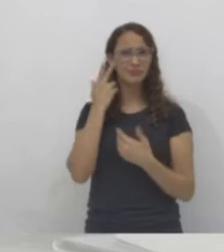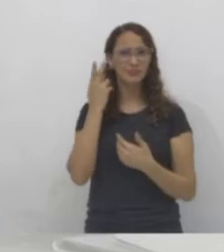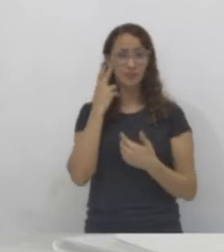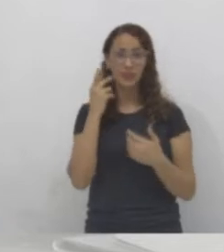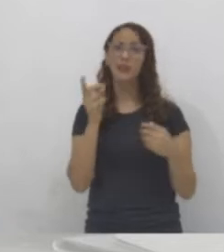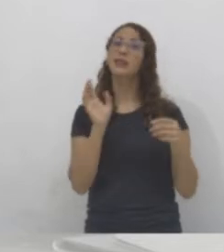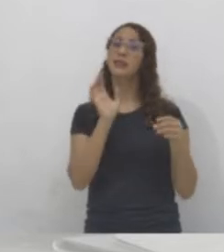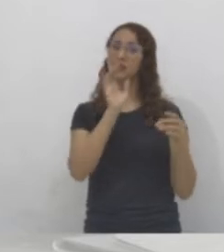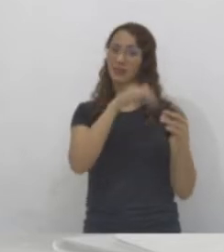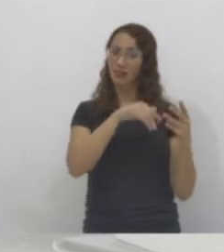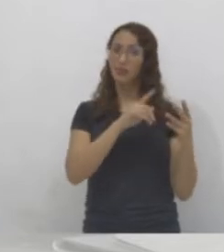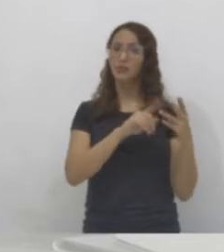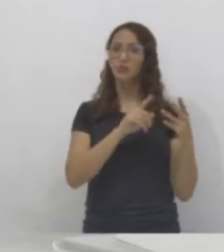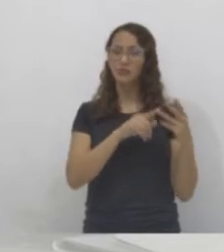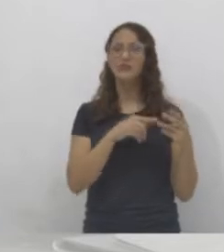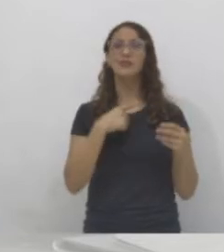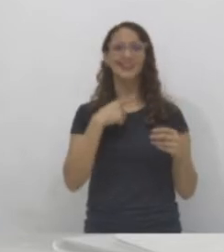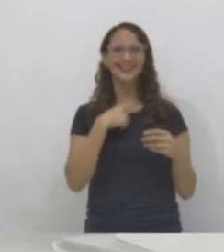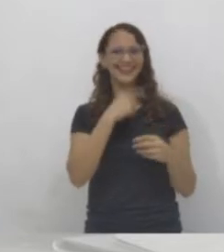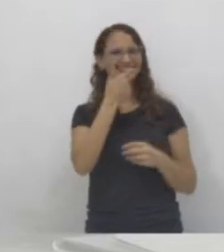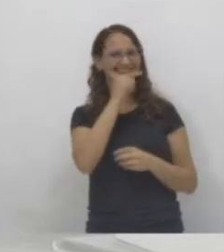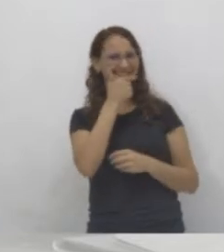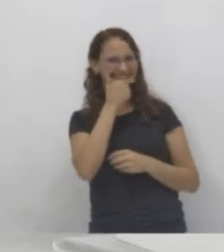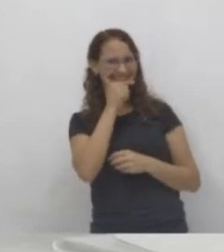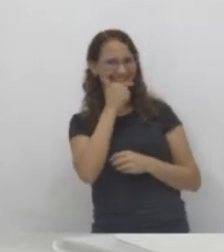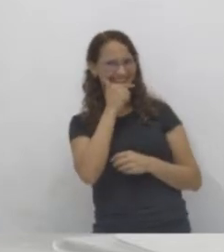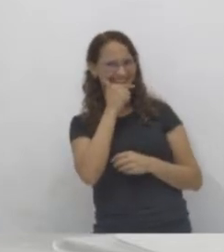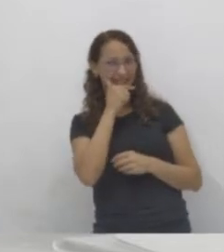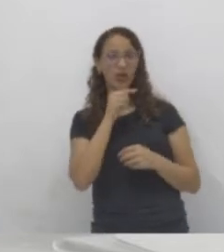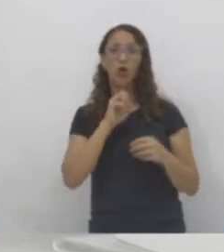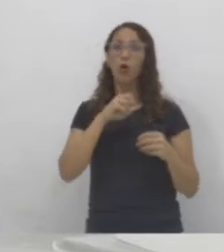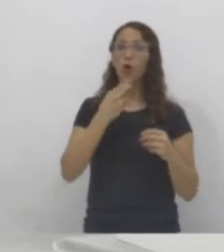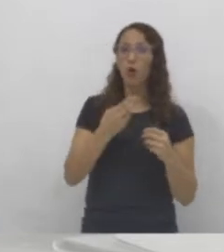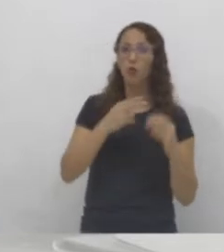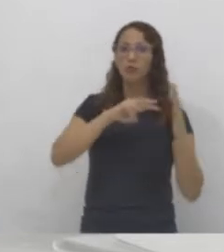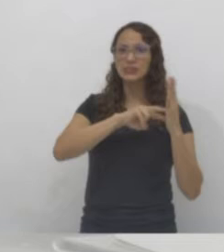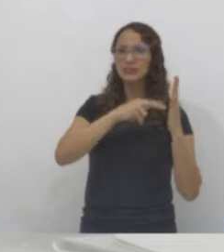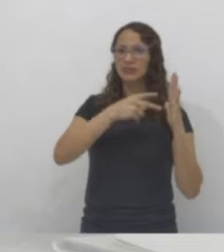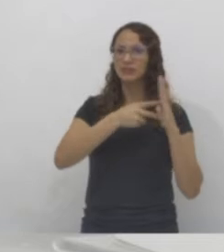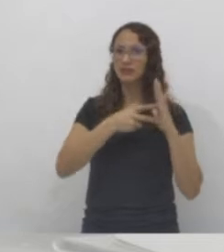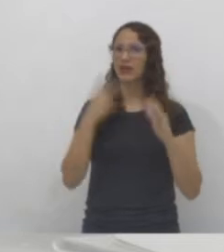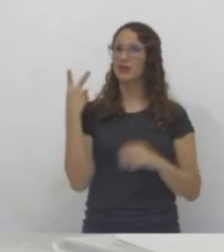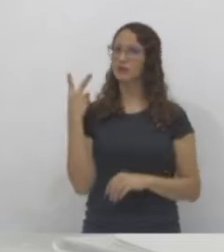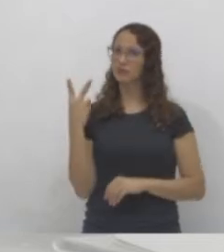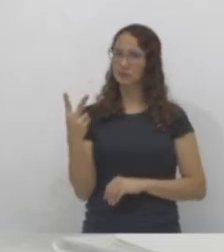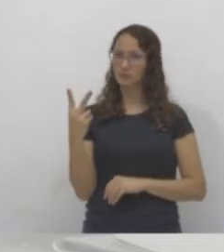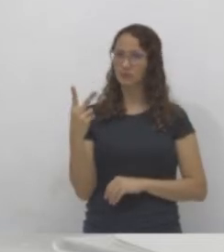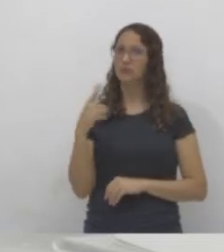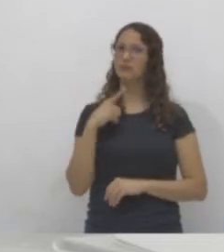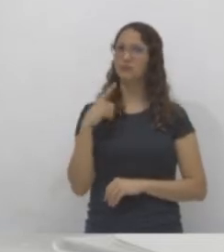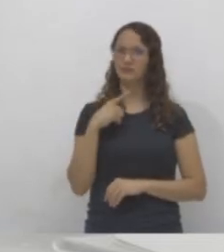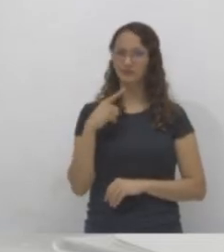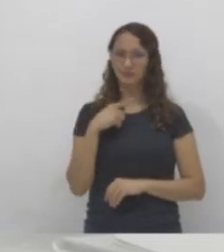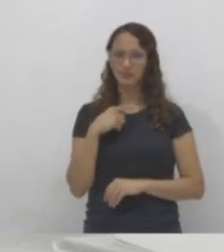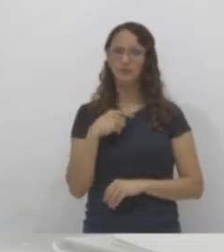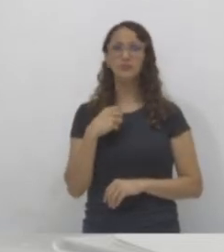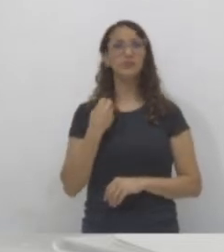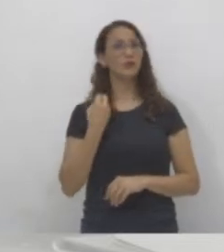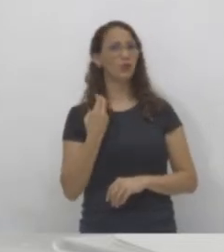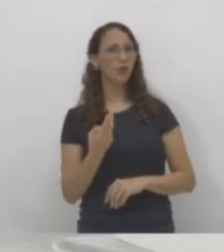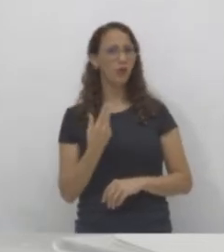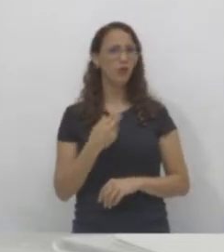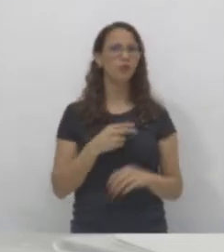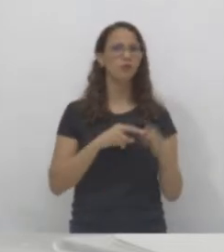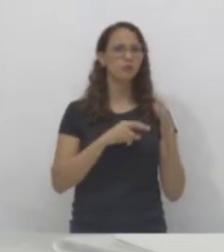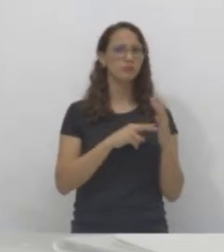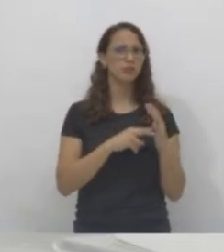E normalmente acontece o sarcasmo e ironia, que são características que nós podemos aprofundar no outro momento. E